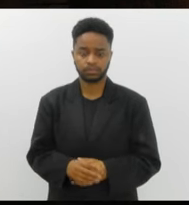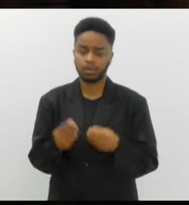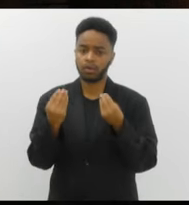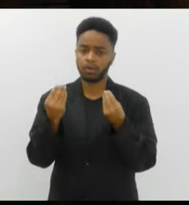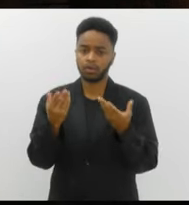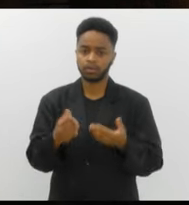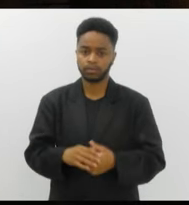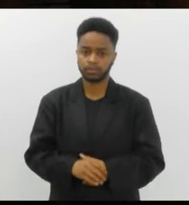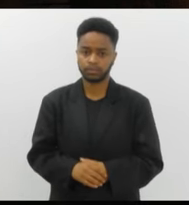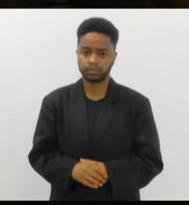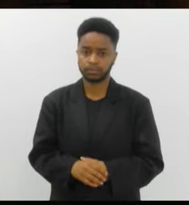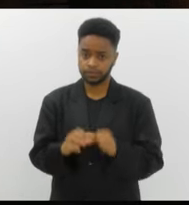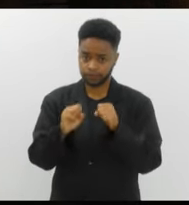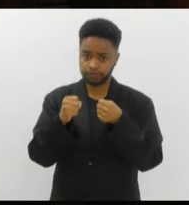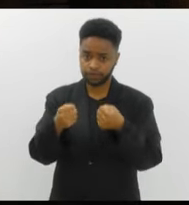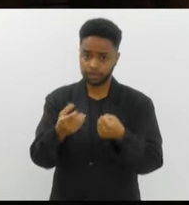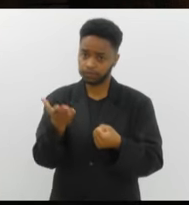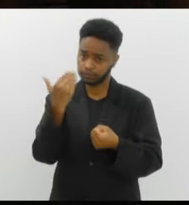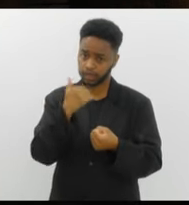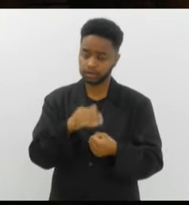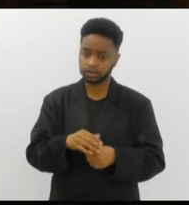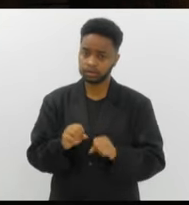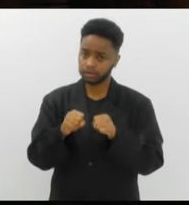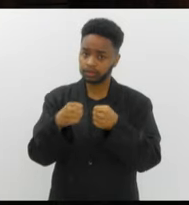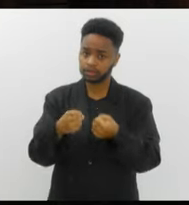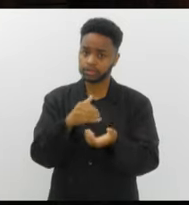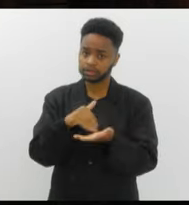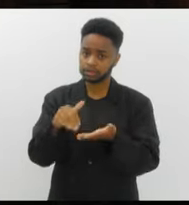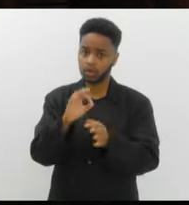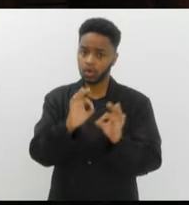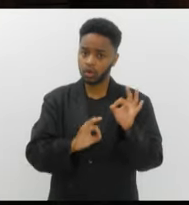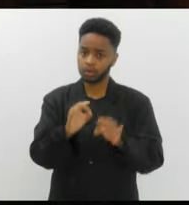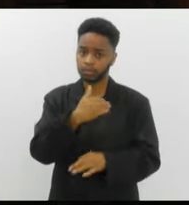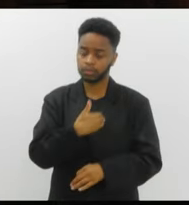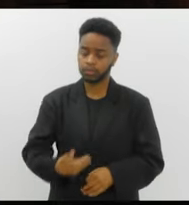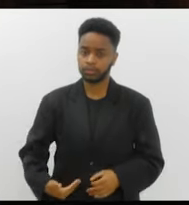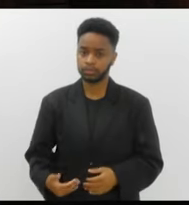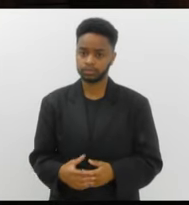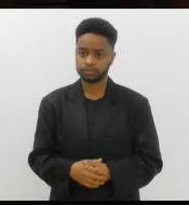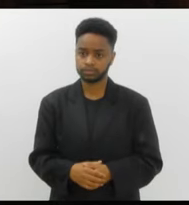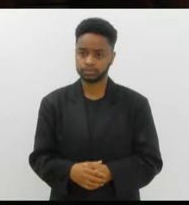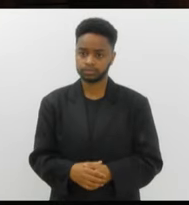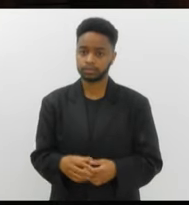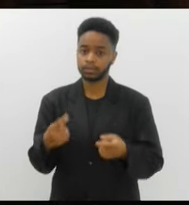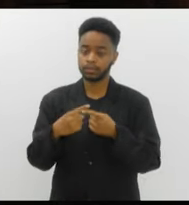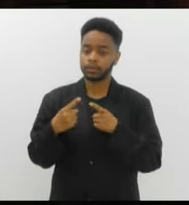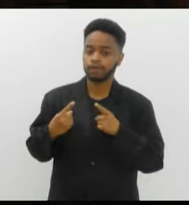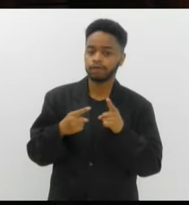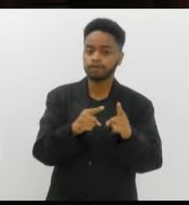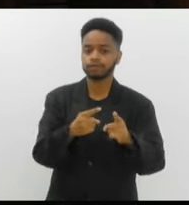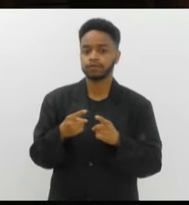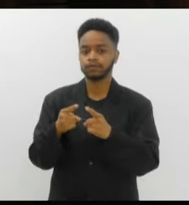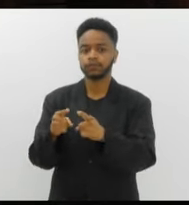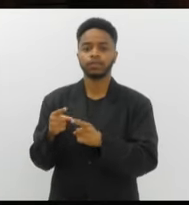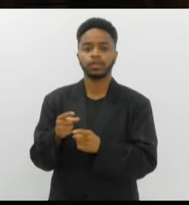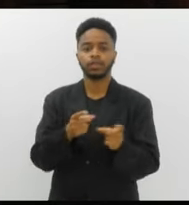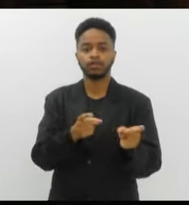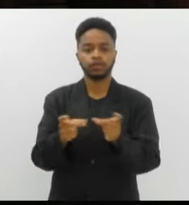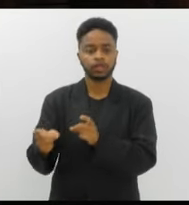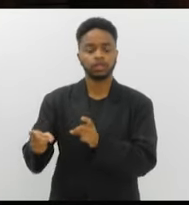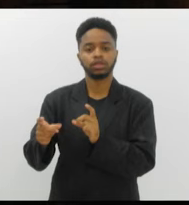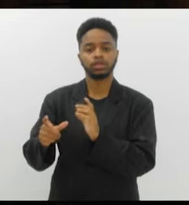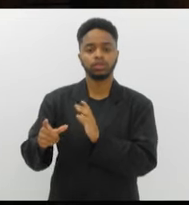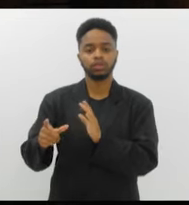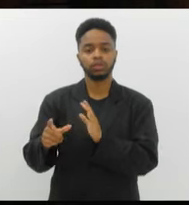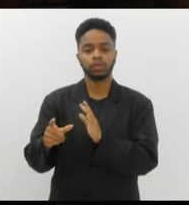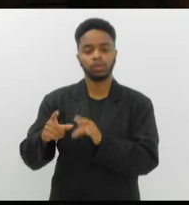isso? Defende aqui, vem cá defender a Secretaria de Ordem Pública que perseguem os ambulantes. Eu defendo você,